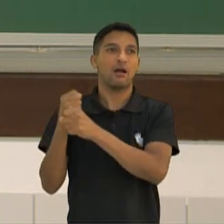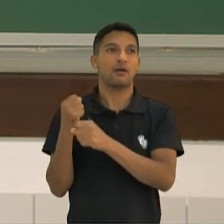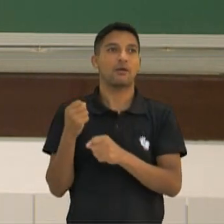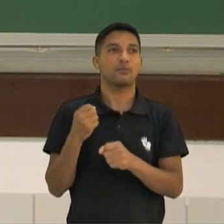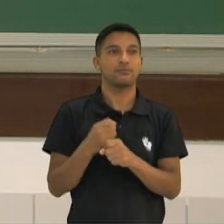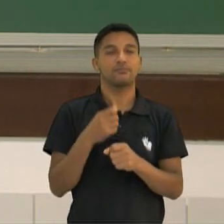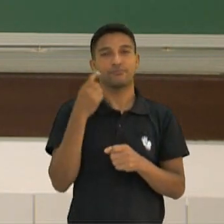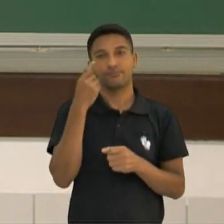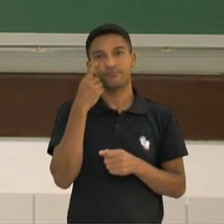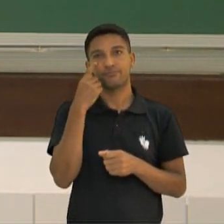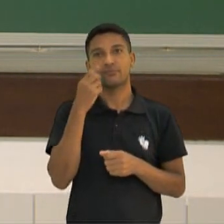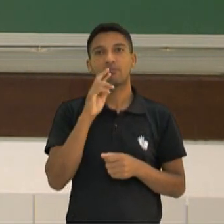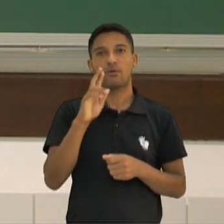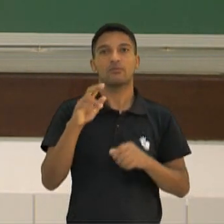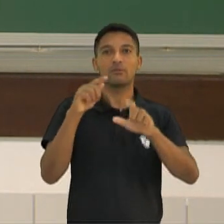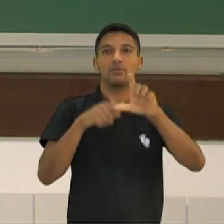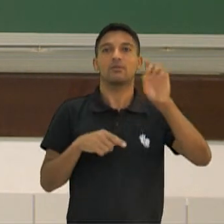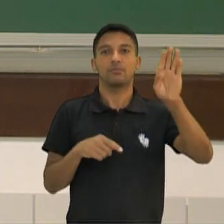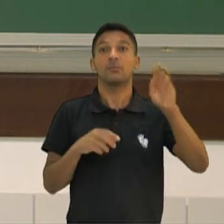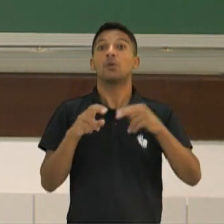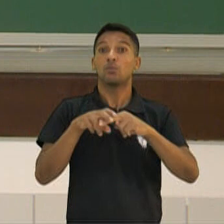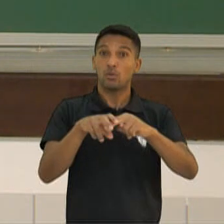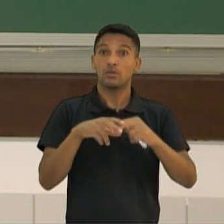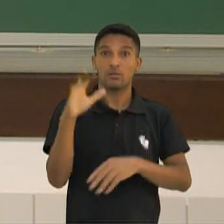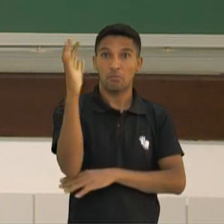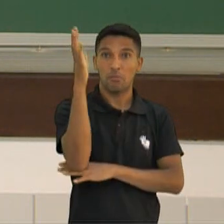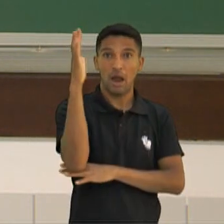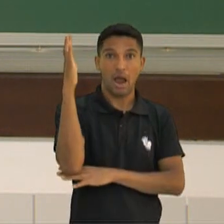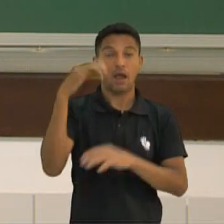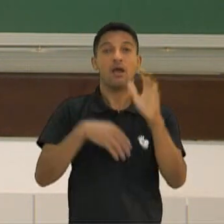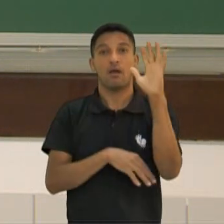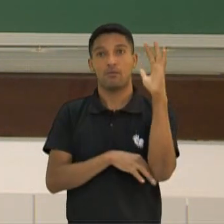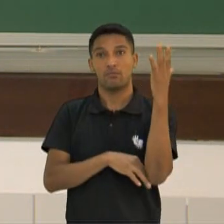trazer problemas ambientais para qualquer território, certo?